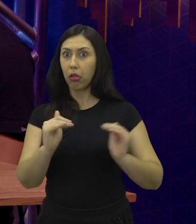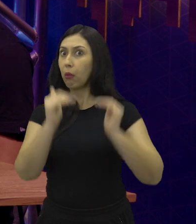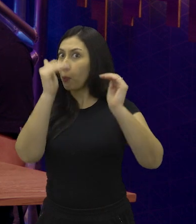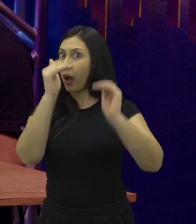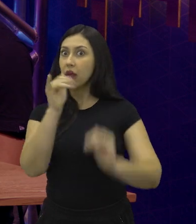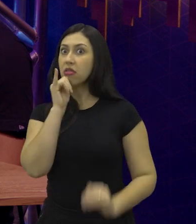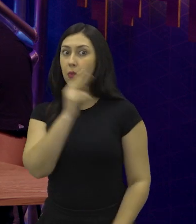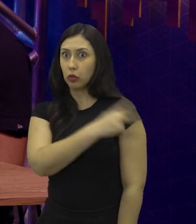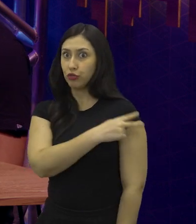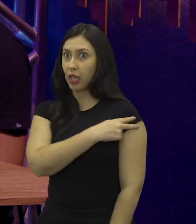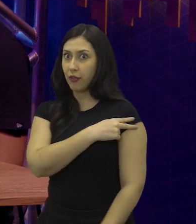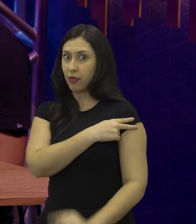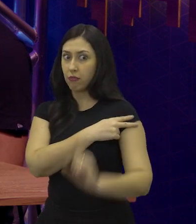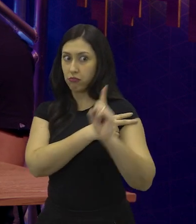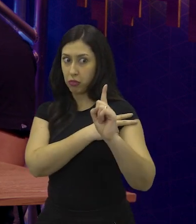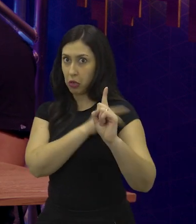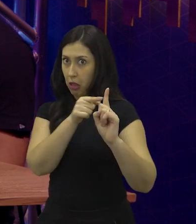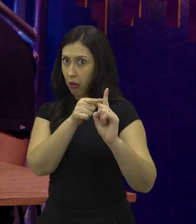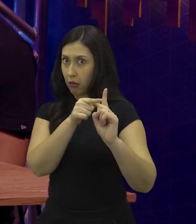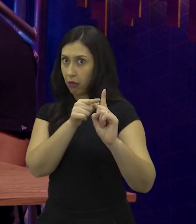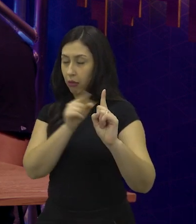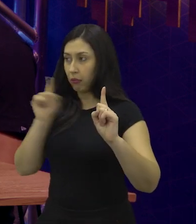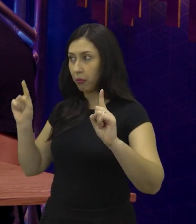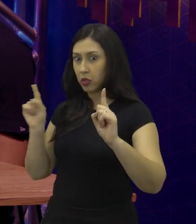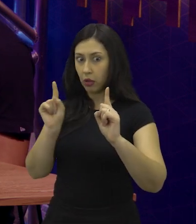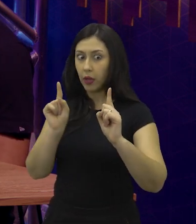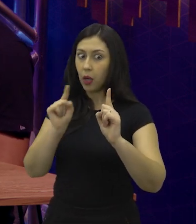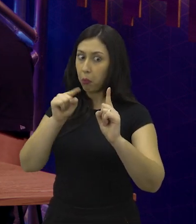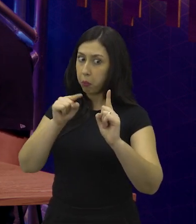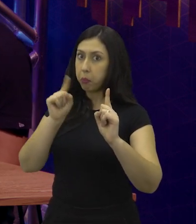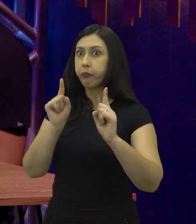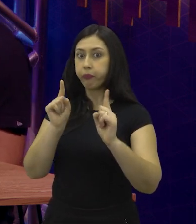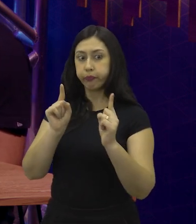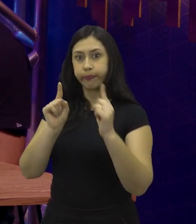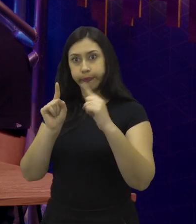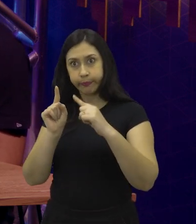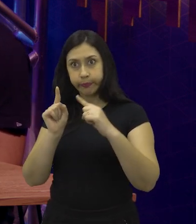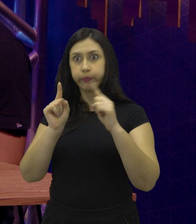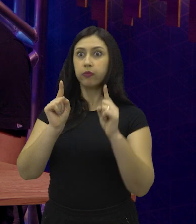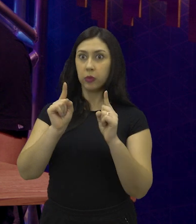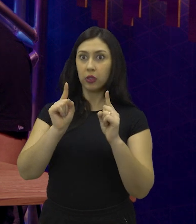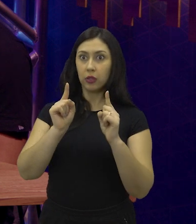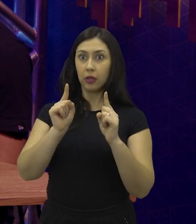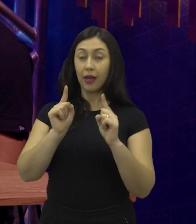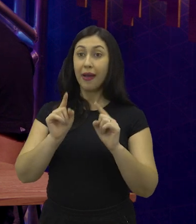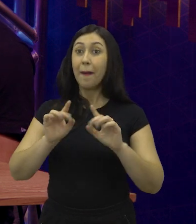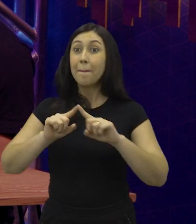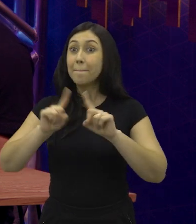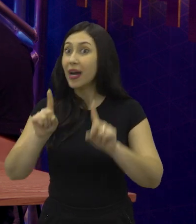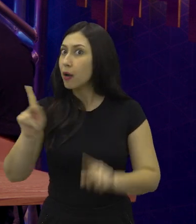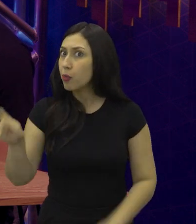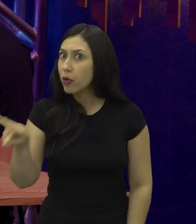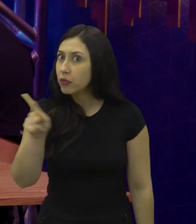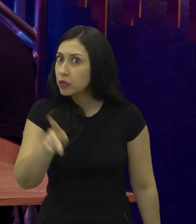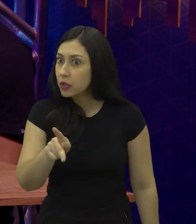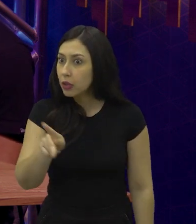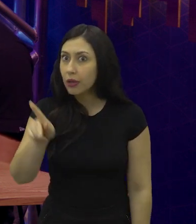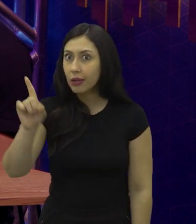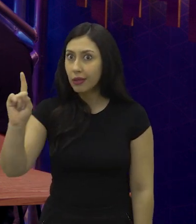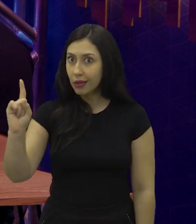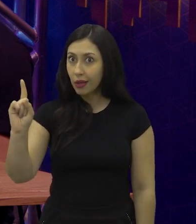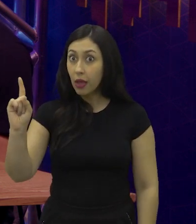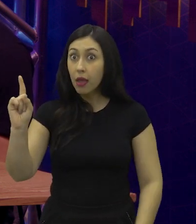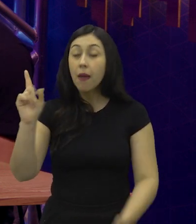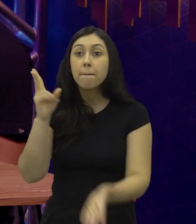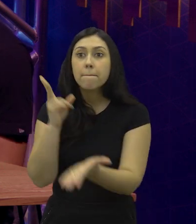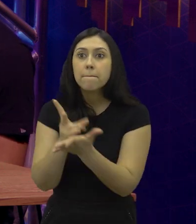um chefe, alguma coisa, ela se curva primeiro e depois a pessoa devolve, né, o cumprimento. No caso dos professores,